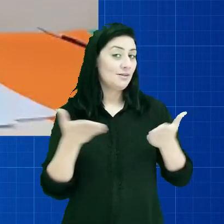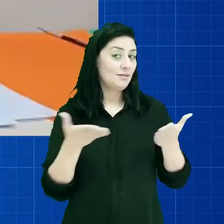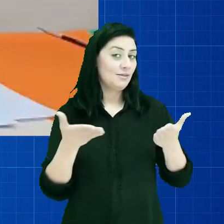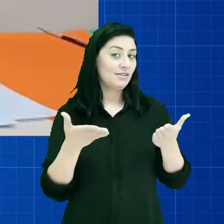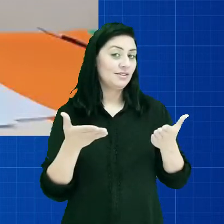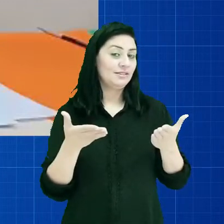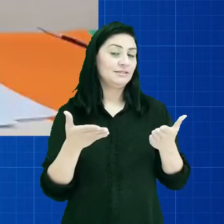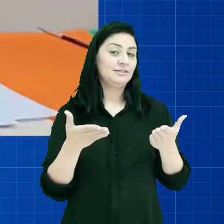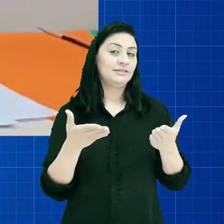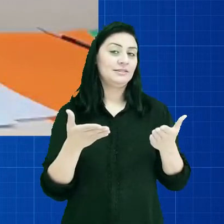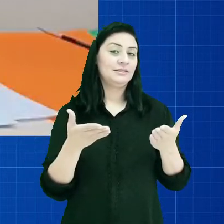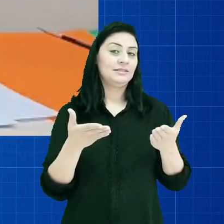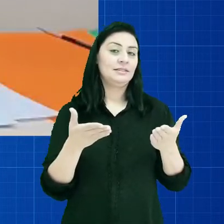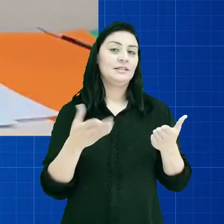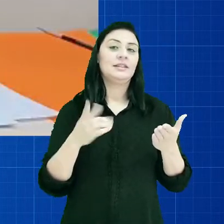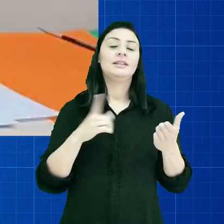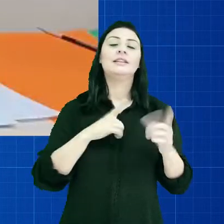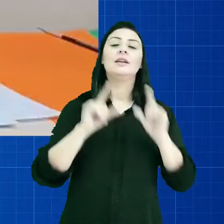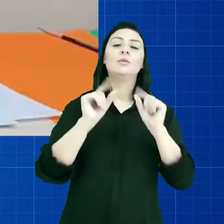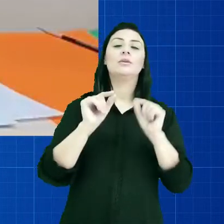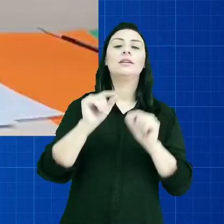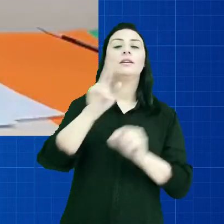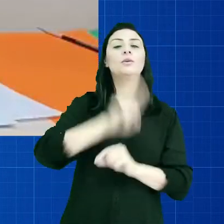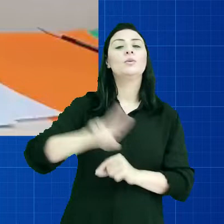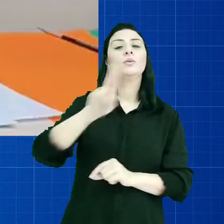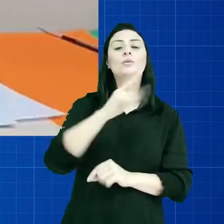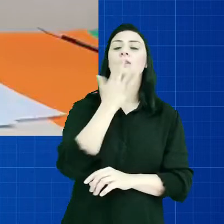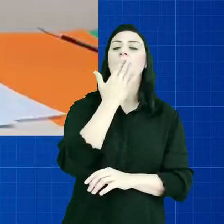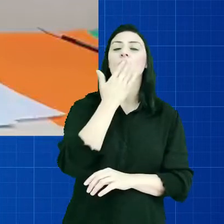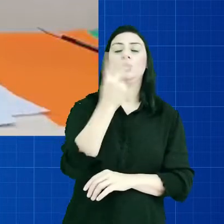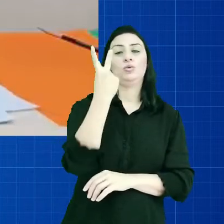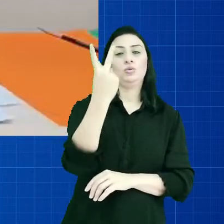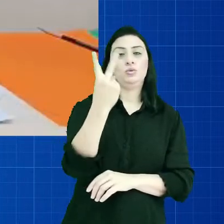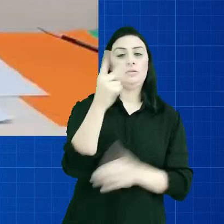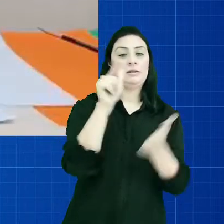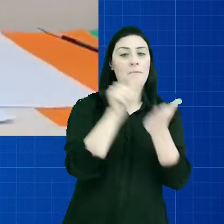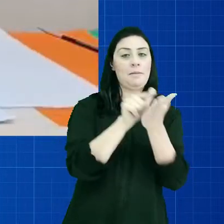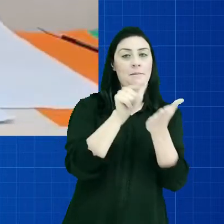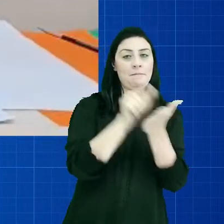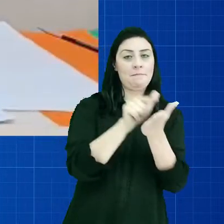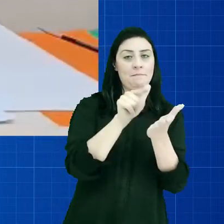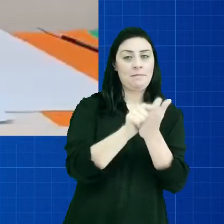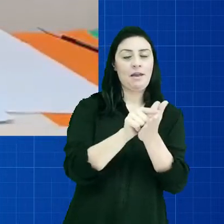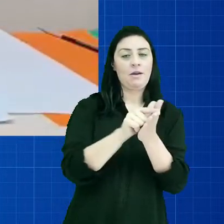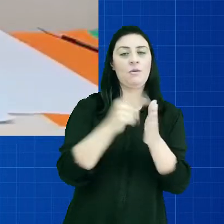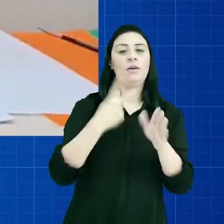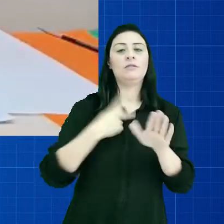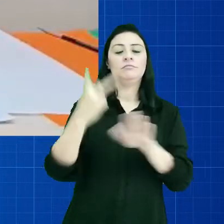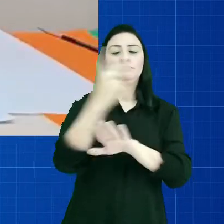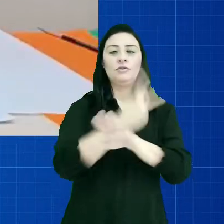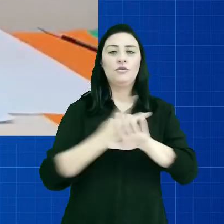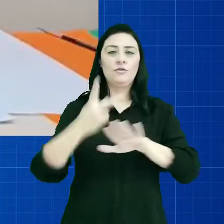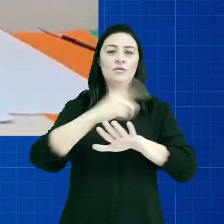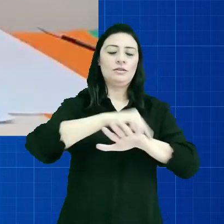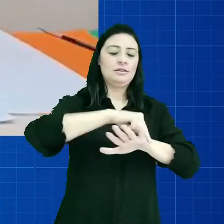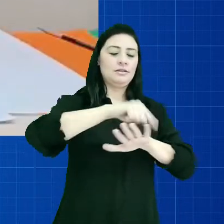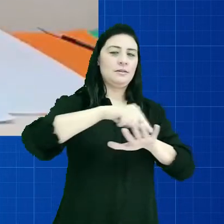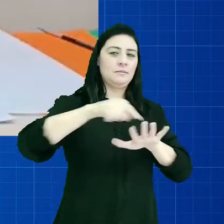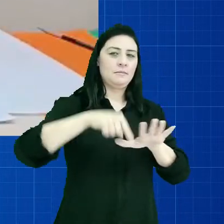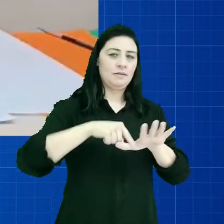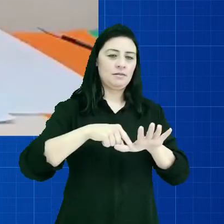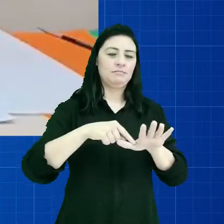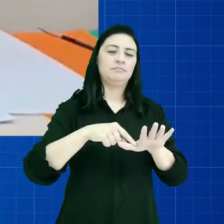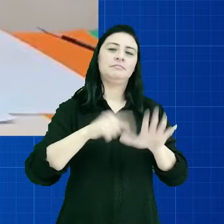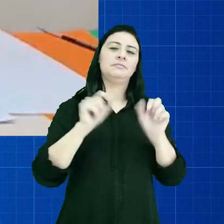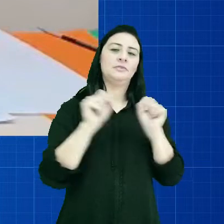Agora, né? Vou utilizar duas folhas de papel sulfite aqui porque eu vou contornar as minhas mãos ali.